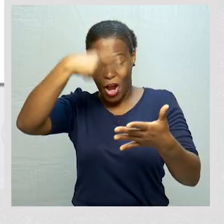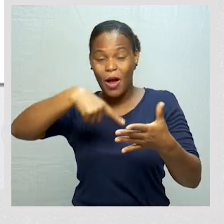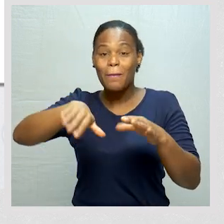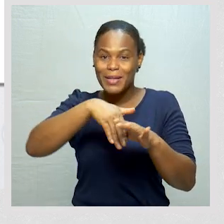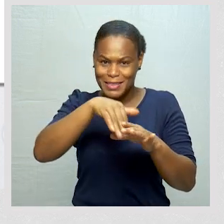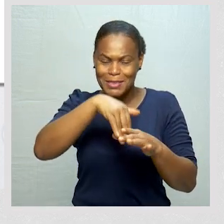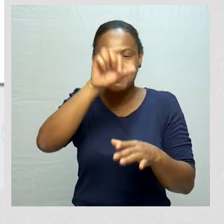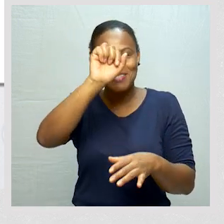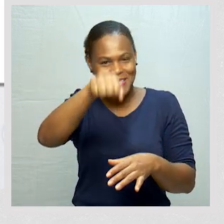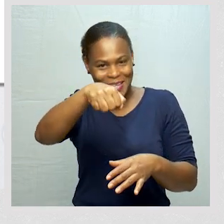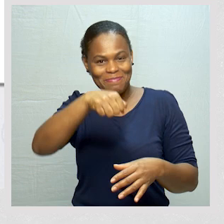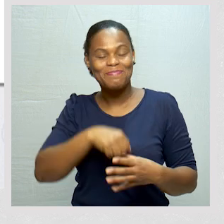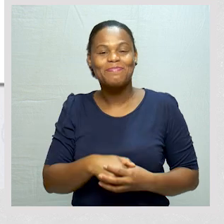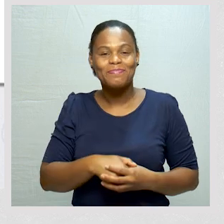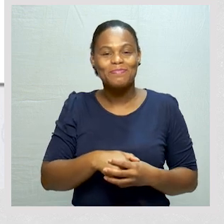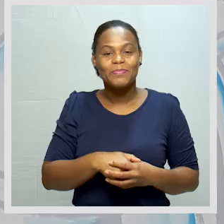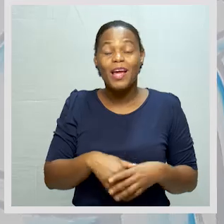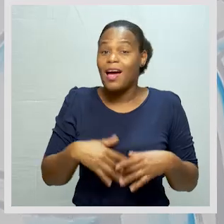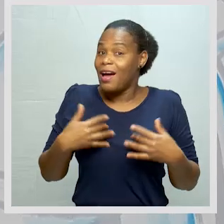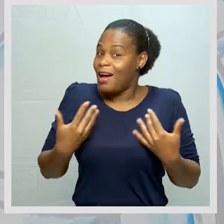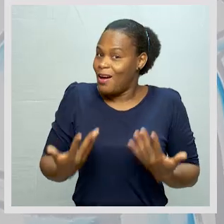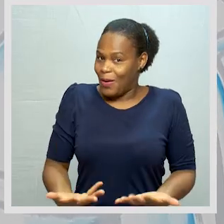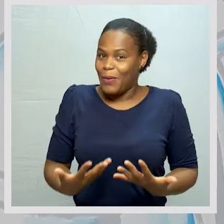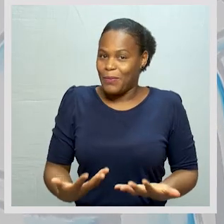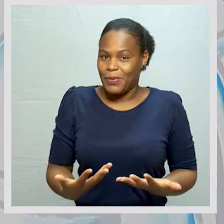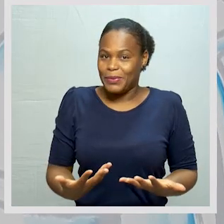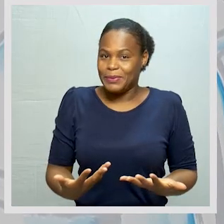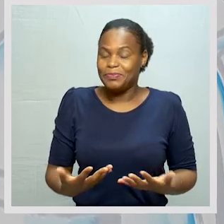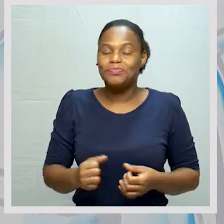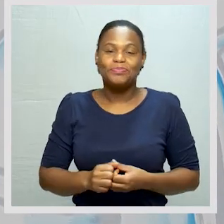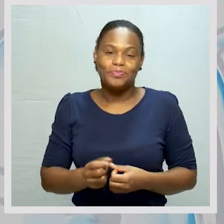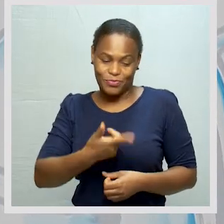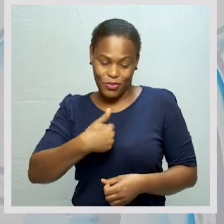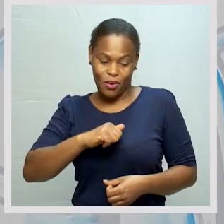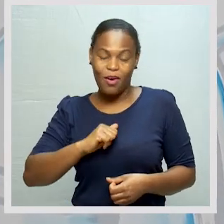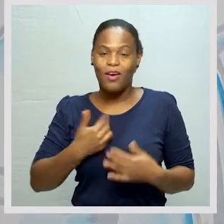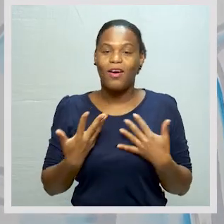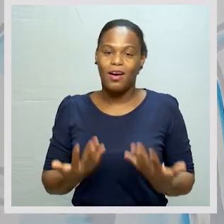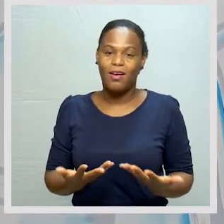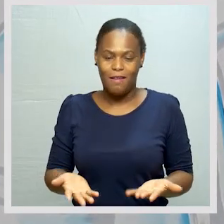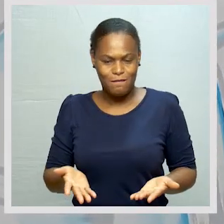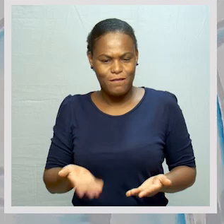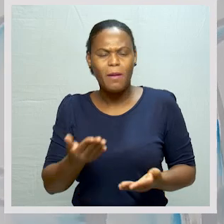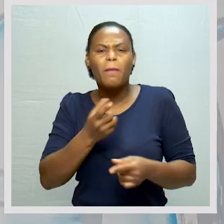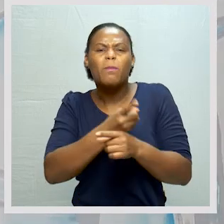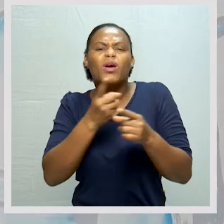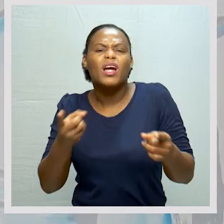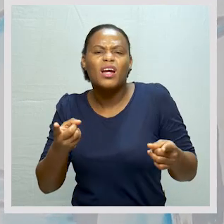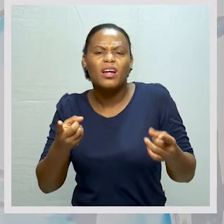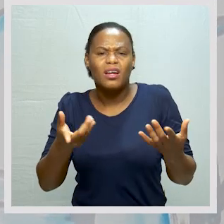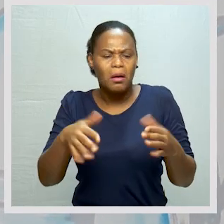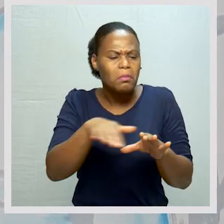participante. Muito bem, é participante. Agora, vamos agora. Por que é